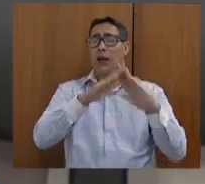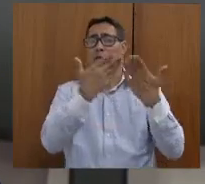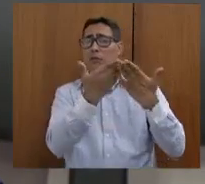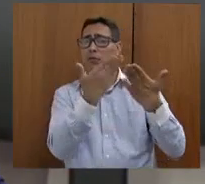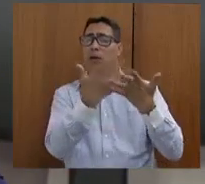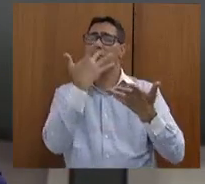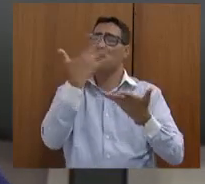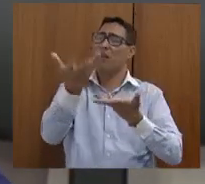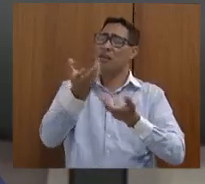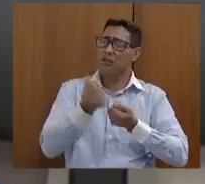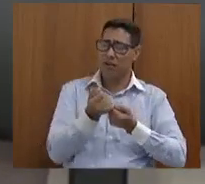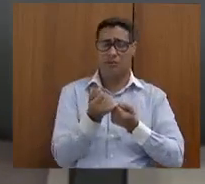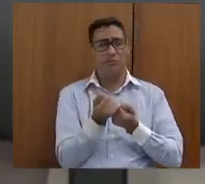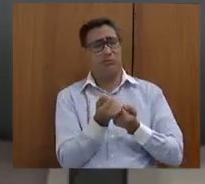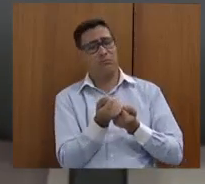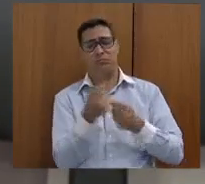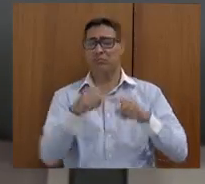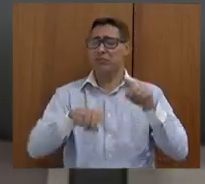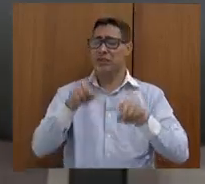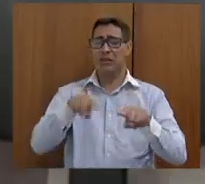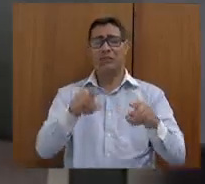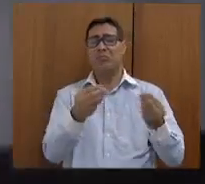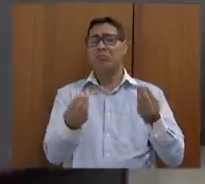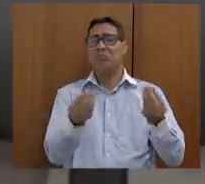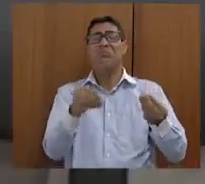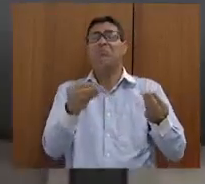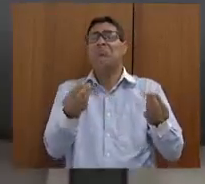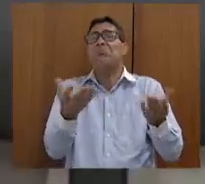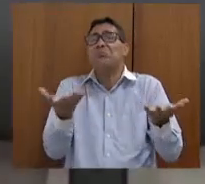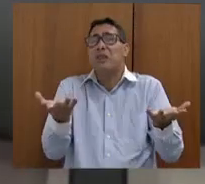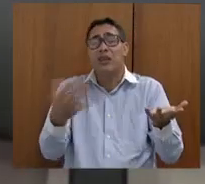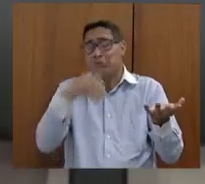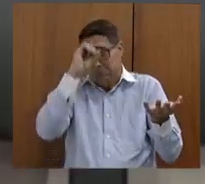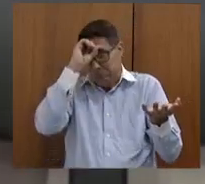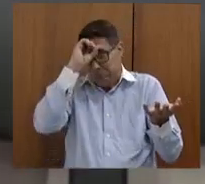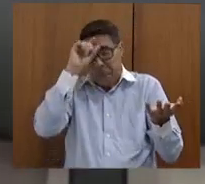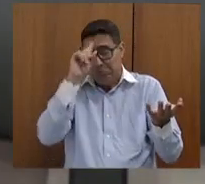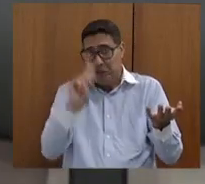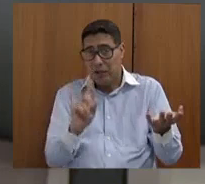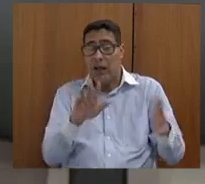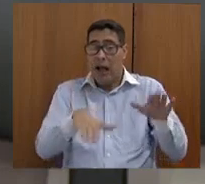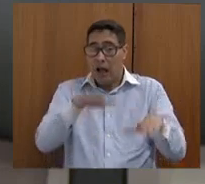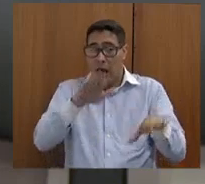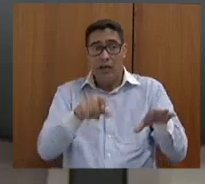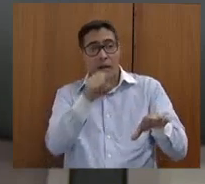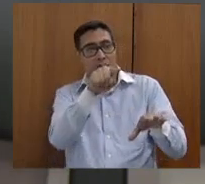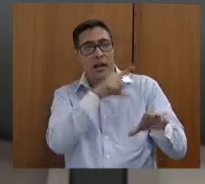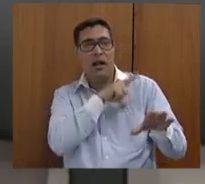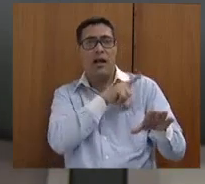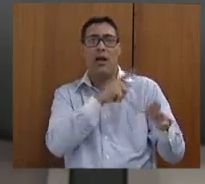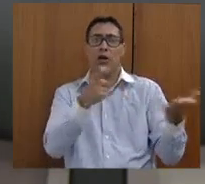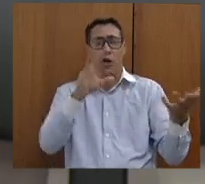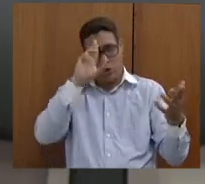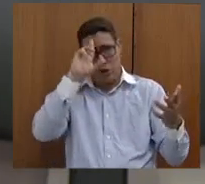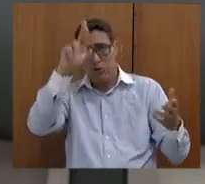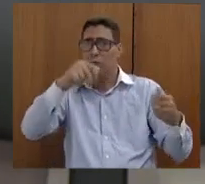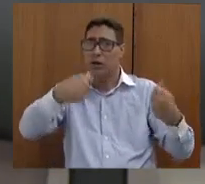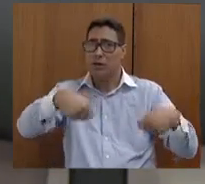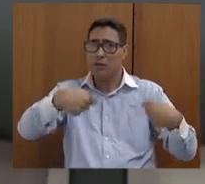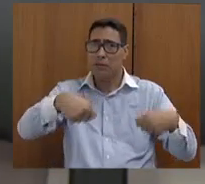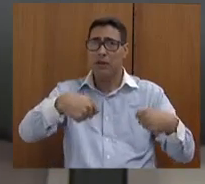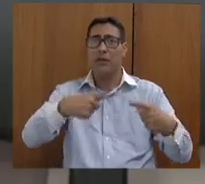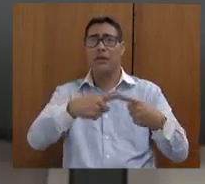passado que não é necessário para escola né o professor Às vezes precisa o diretor os professores precisam de papel recebendo rede